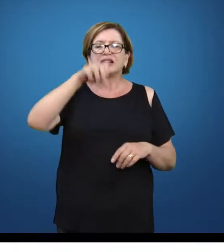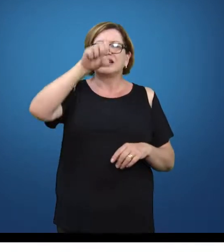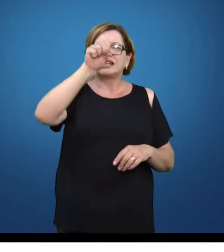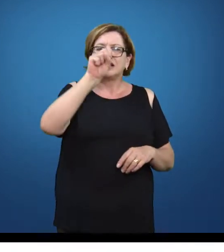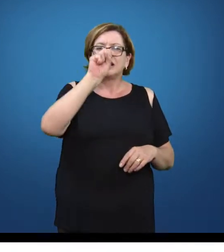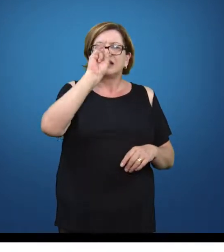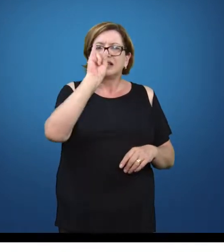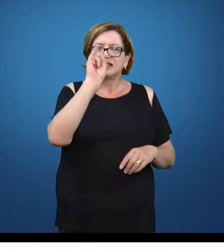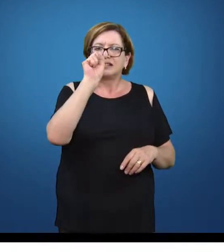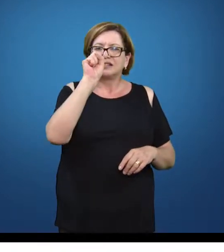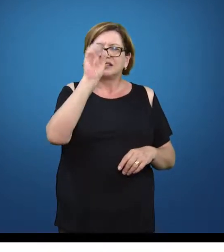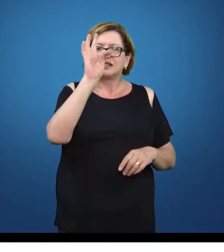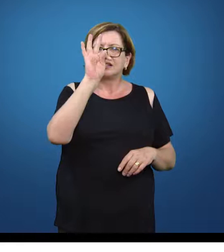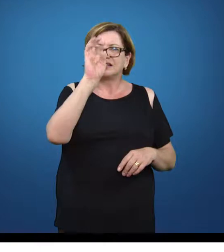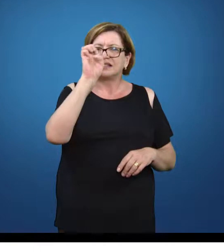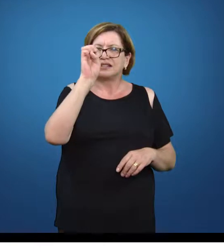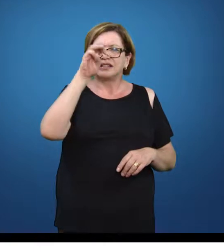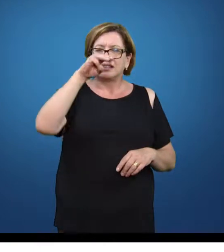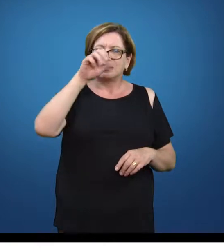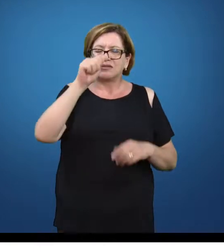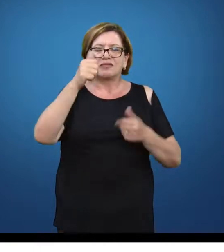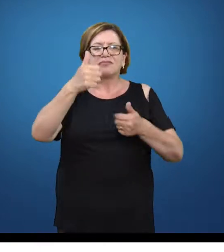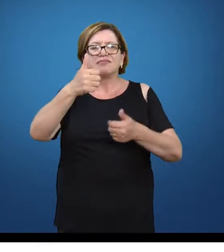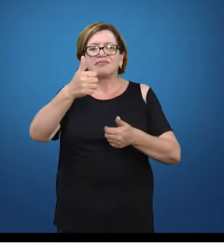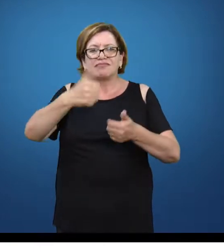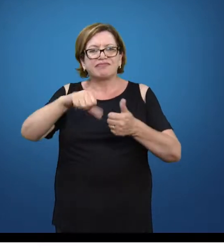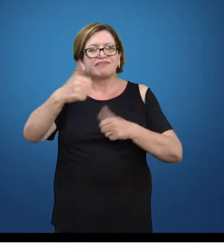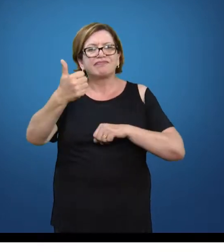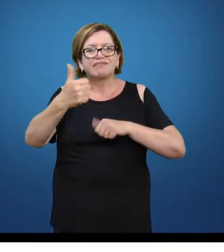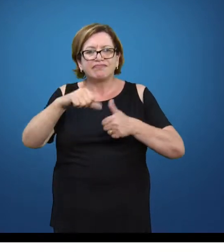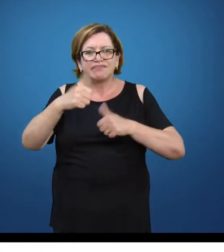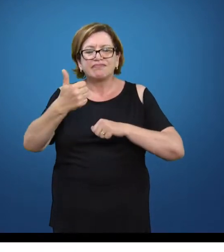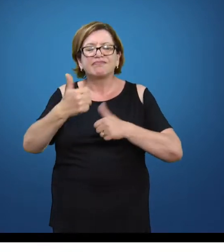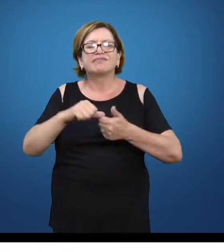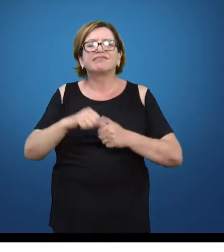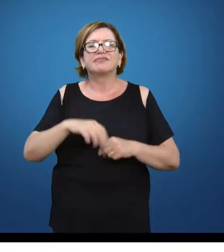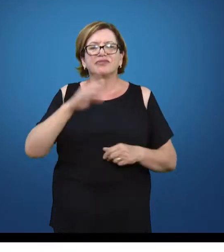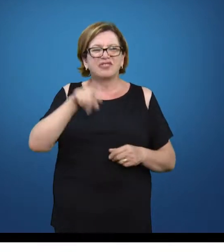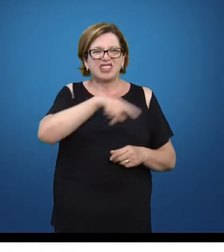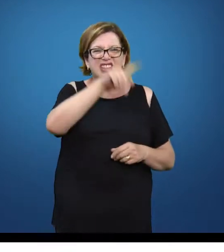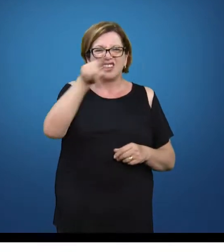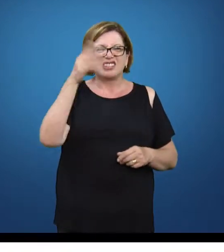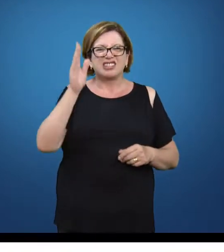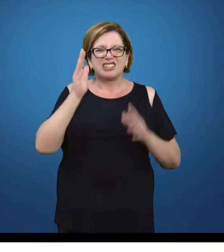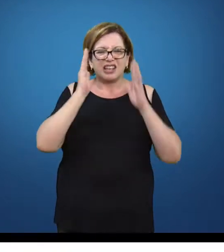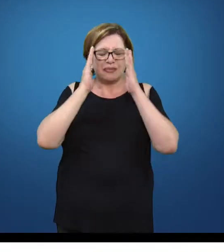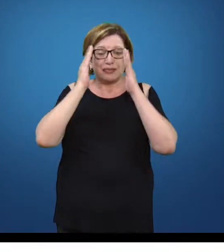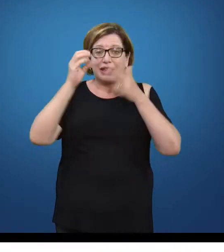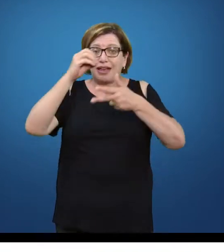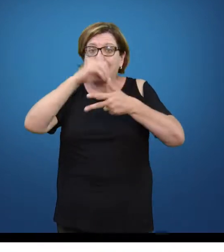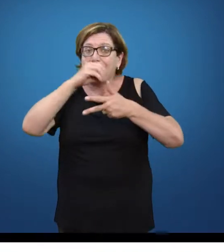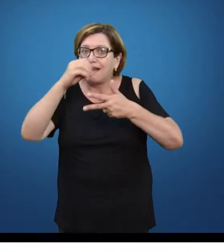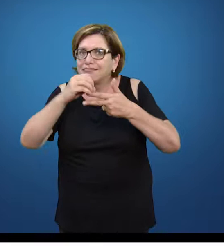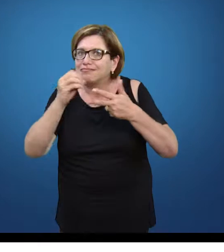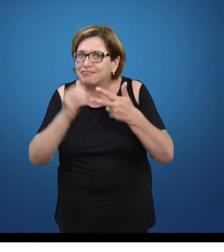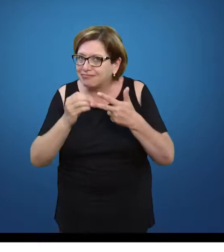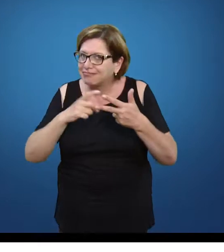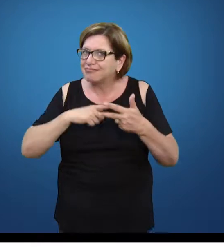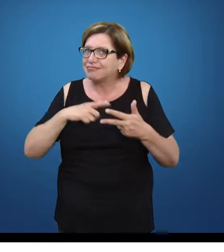de avaliações. A gente sabe, por exemplo, vocês já devem ter passado pelo Enem,